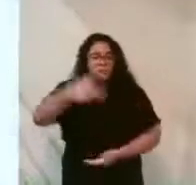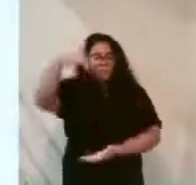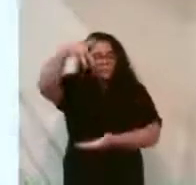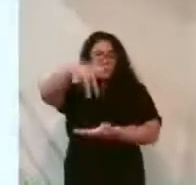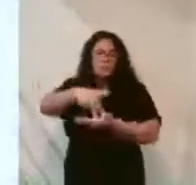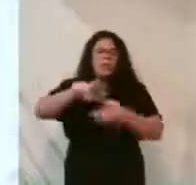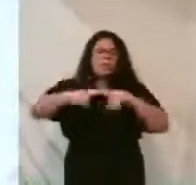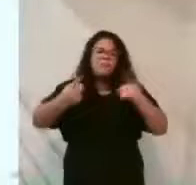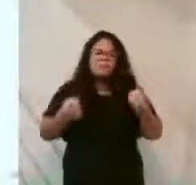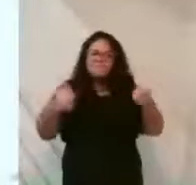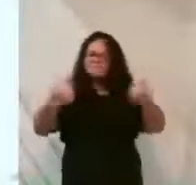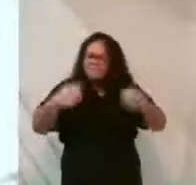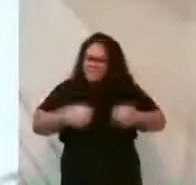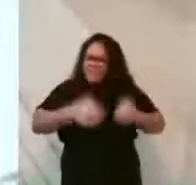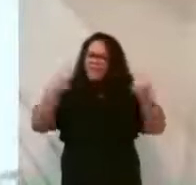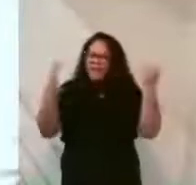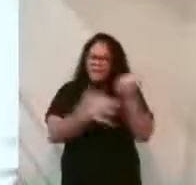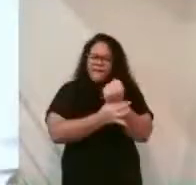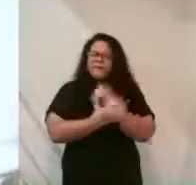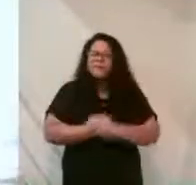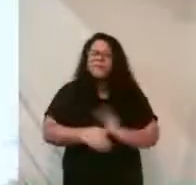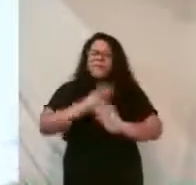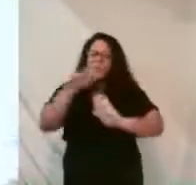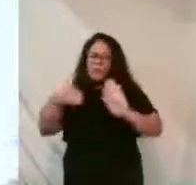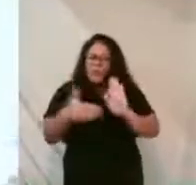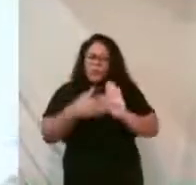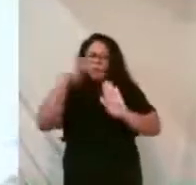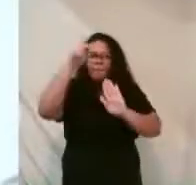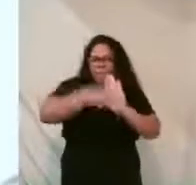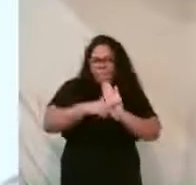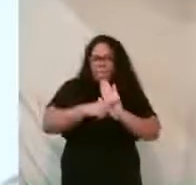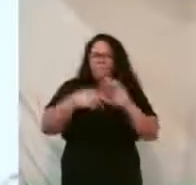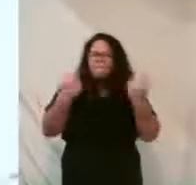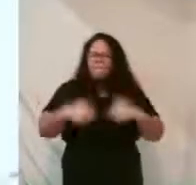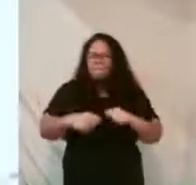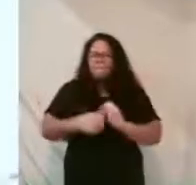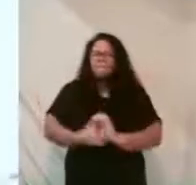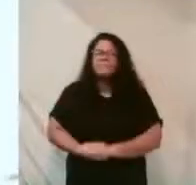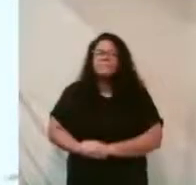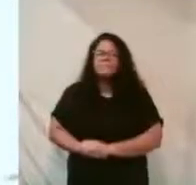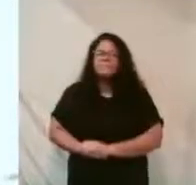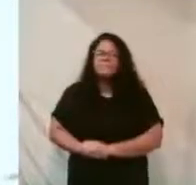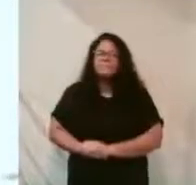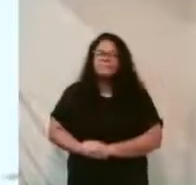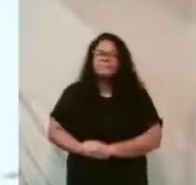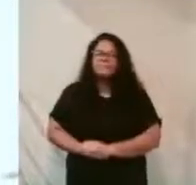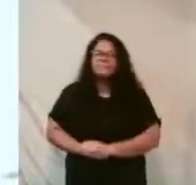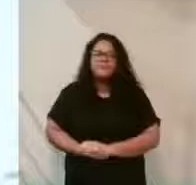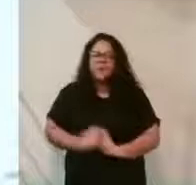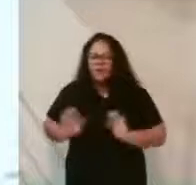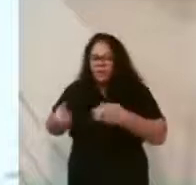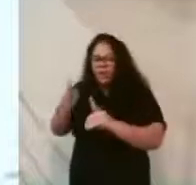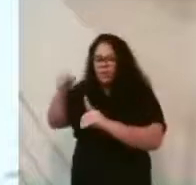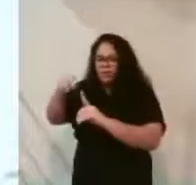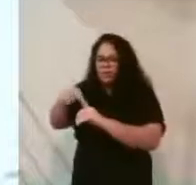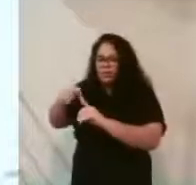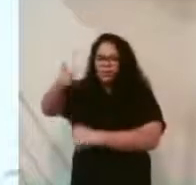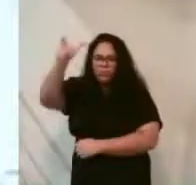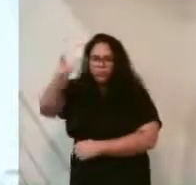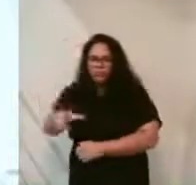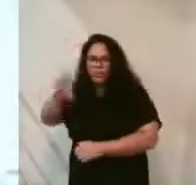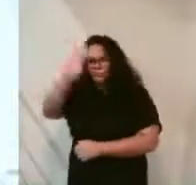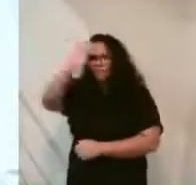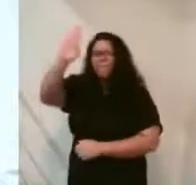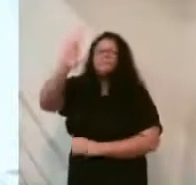garantir que essas políticas venham beneficiar o protagonista da história da reciclagem no Brasil é